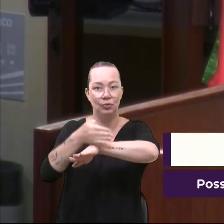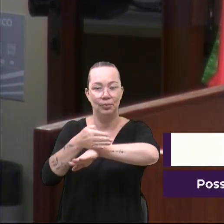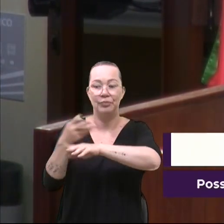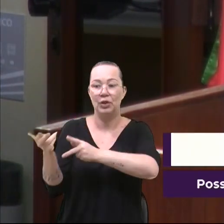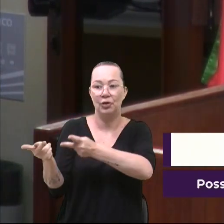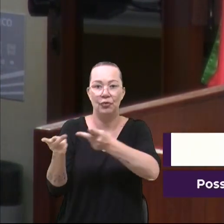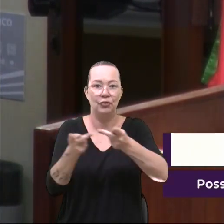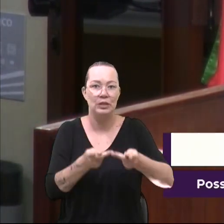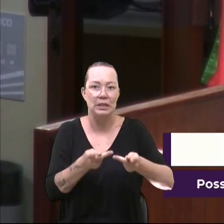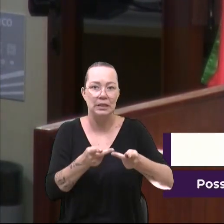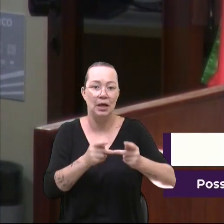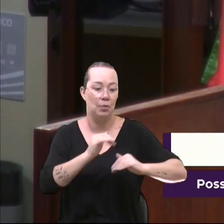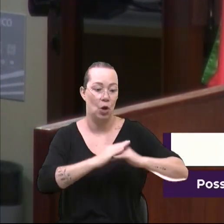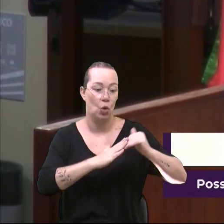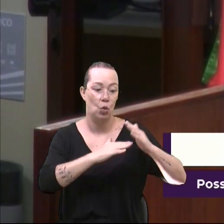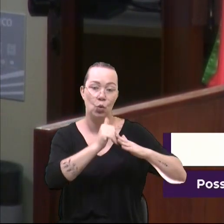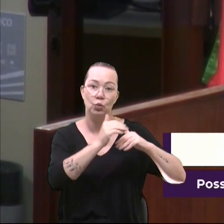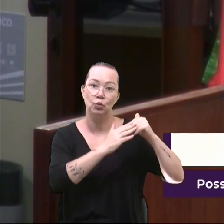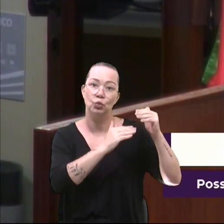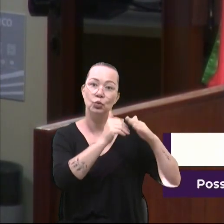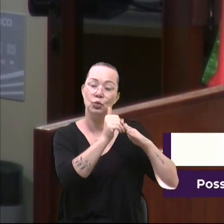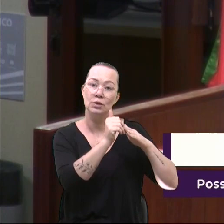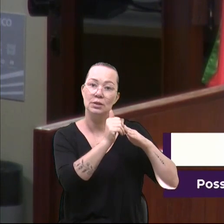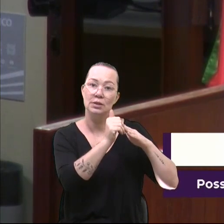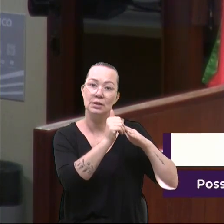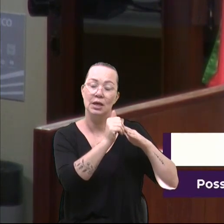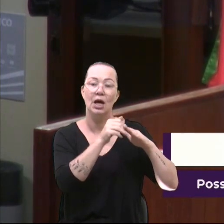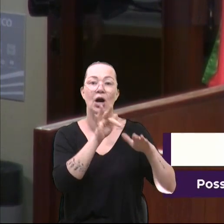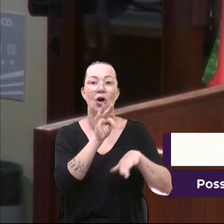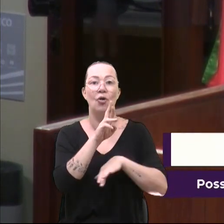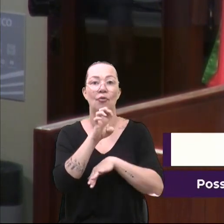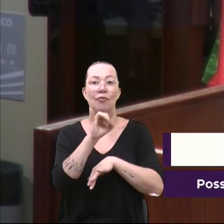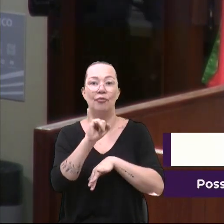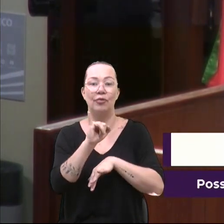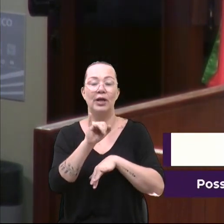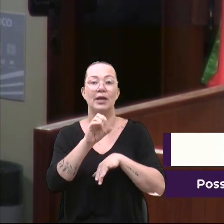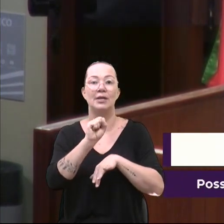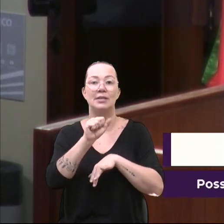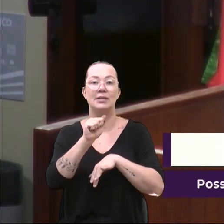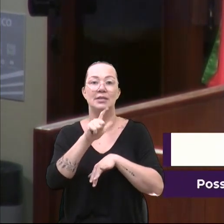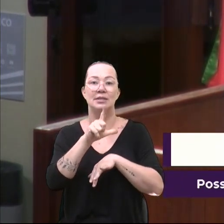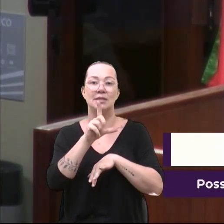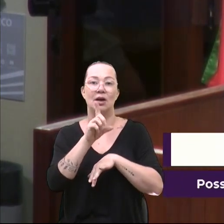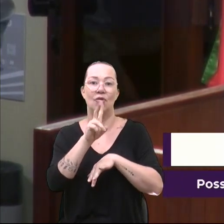Visitamos a obra do Frei Salvador, depois também estivemos na inauguração.